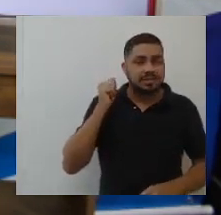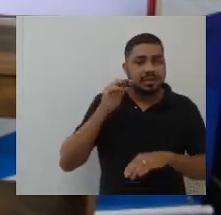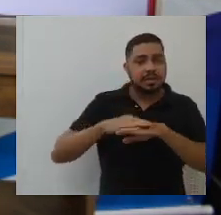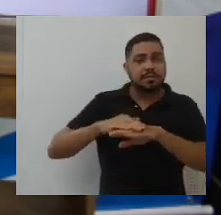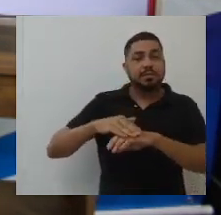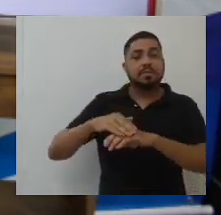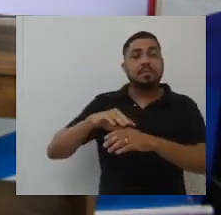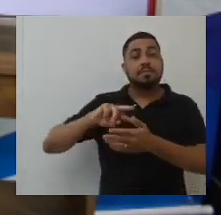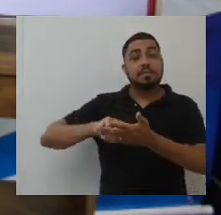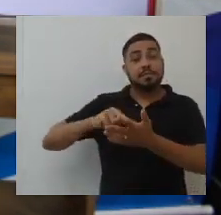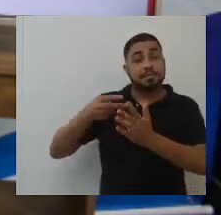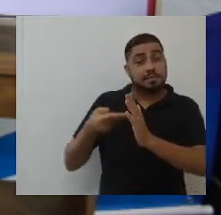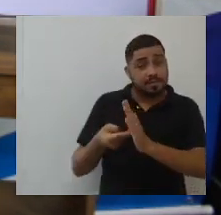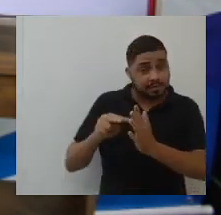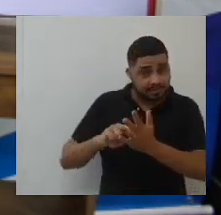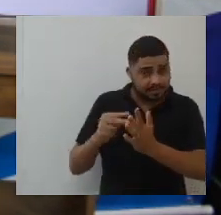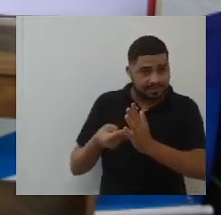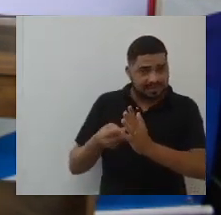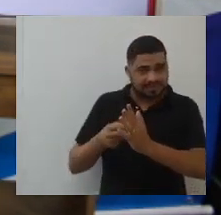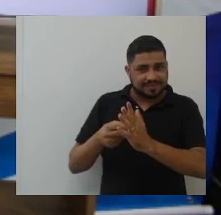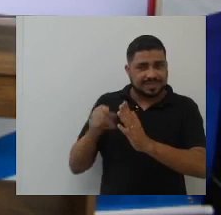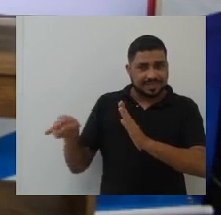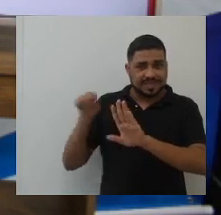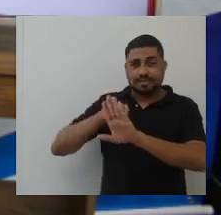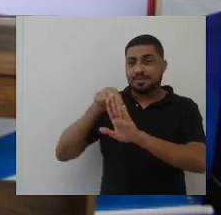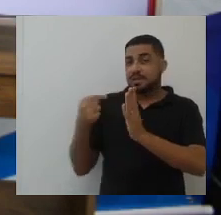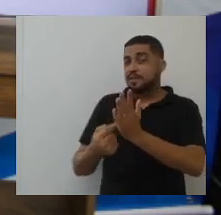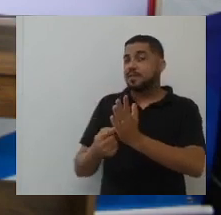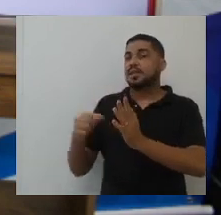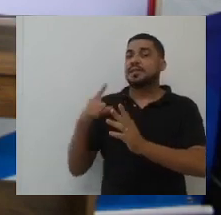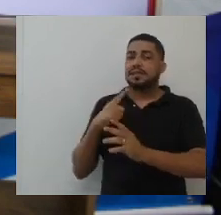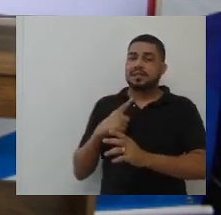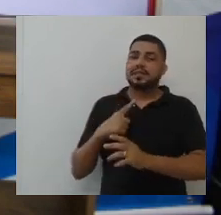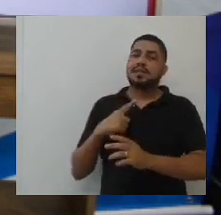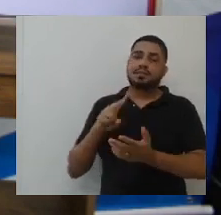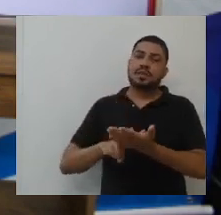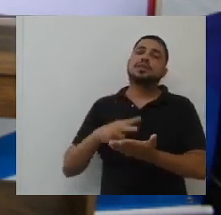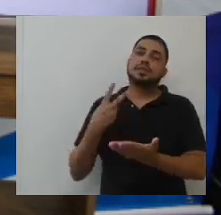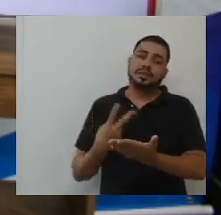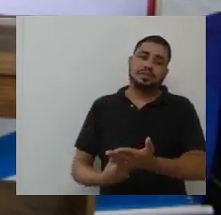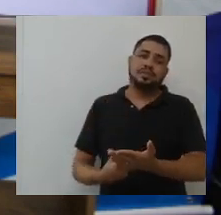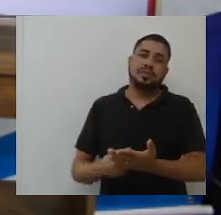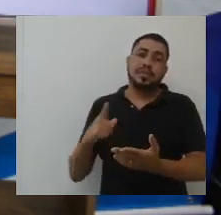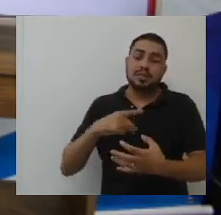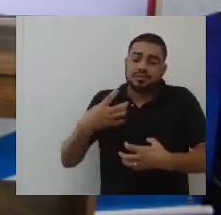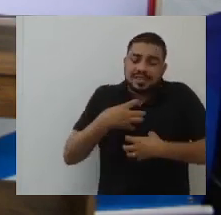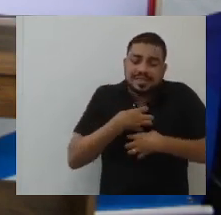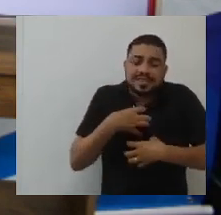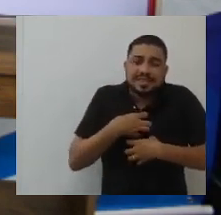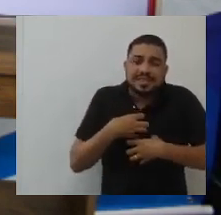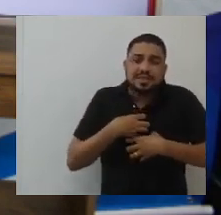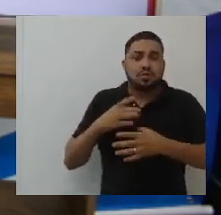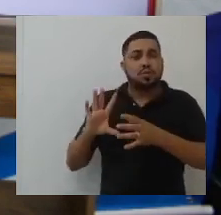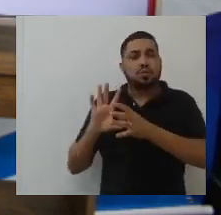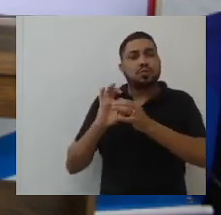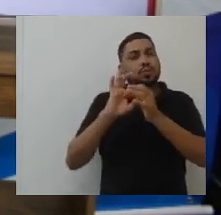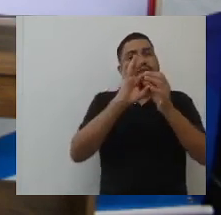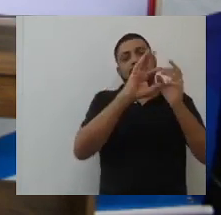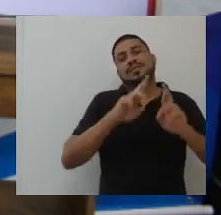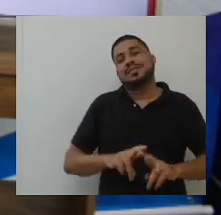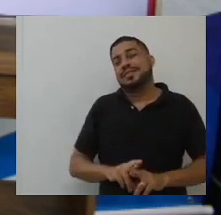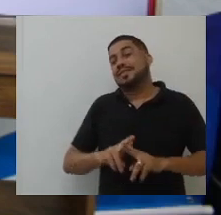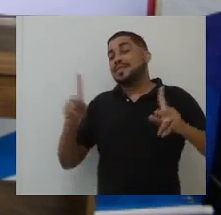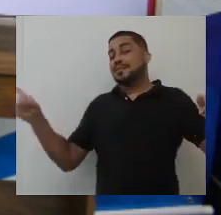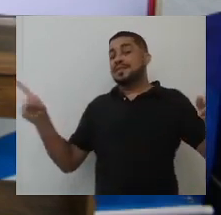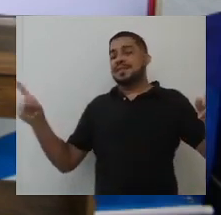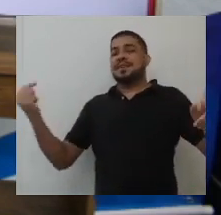trás dessa frase que eu falei pro Luiz, há uma tradução, há um sentido, há um contexto totalmente diferente. Eu,